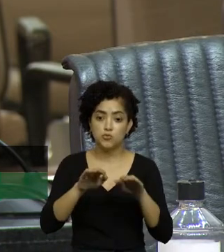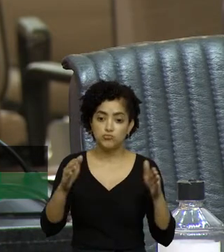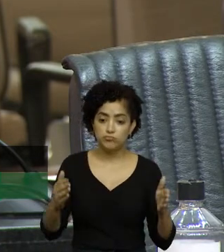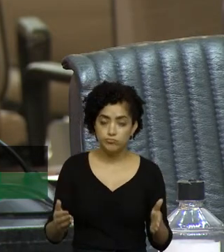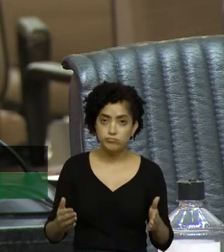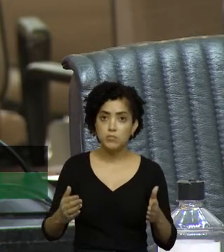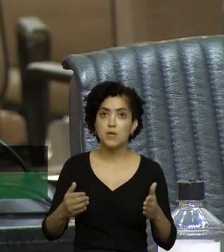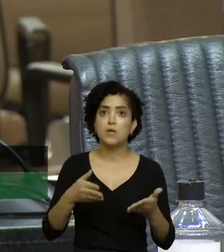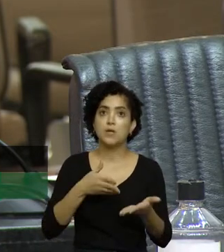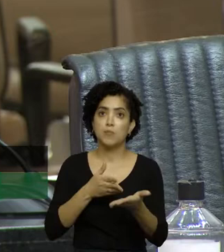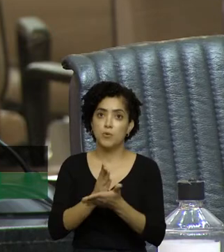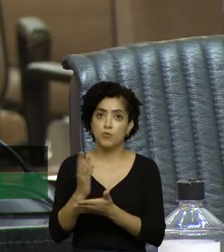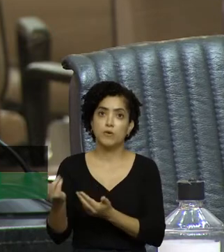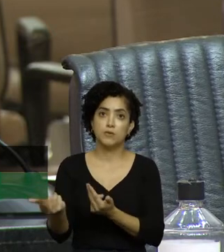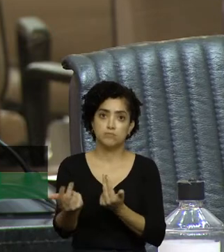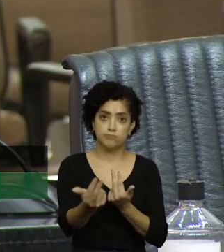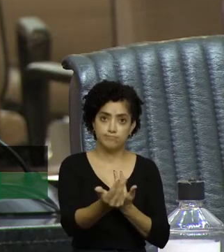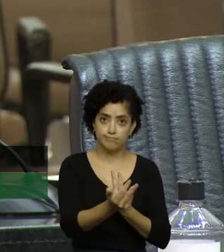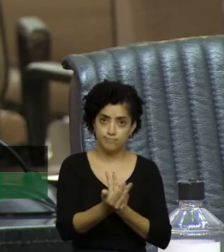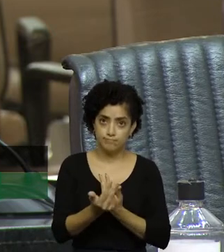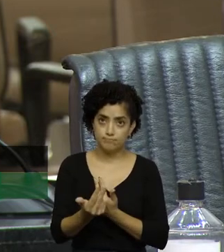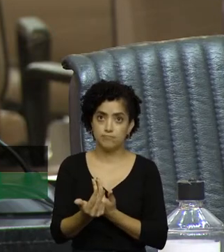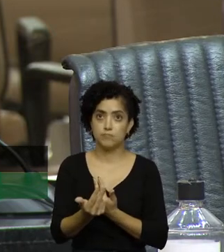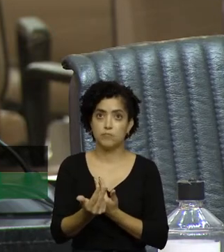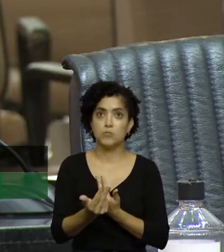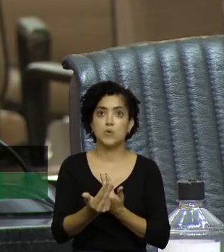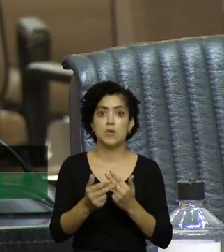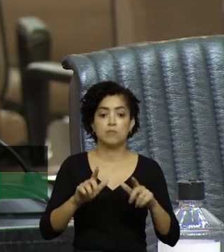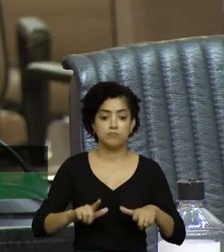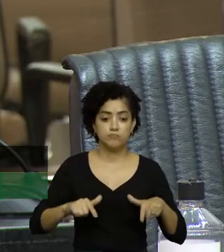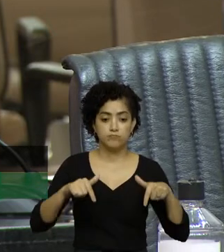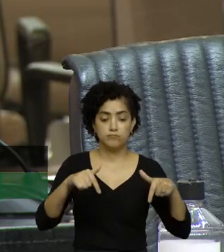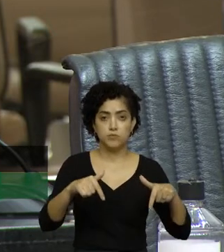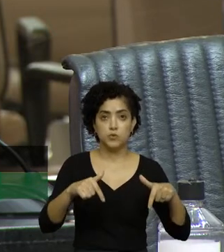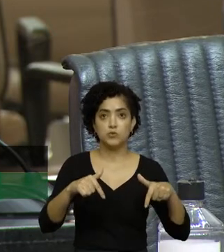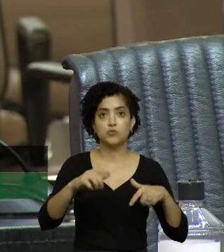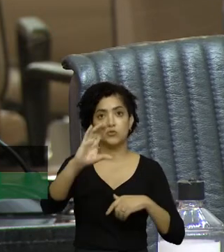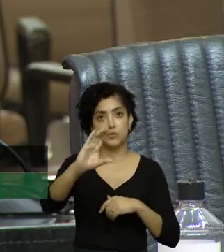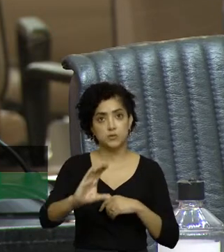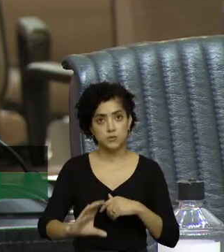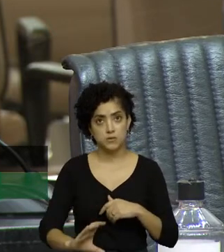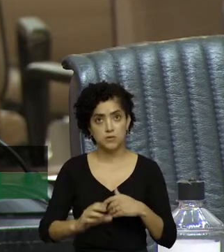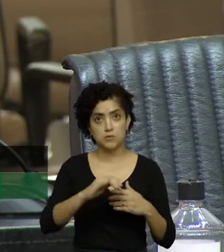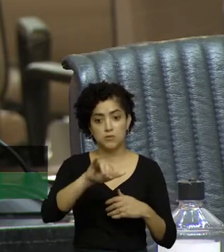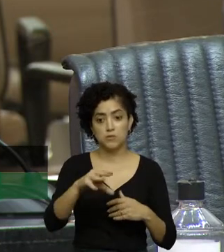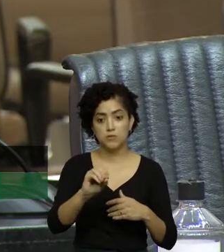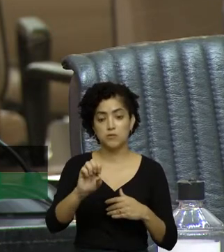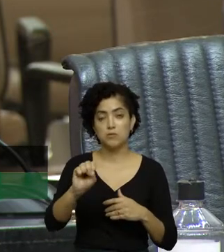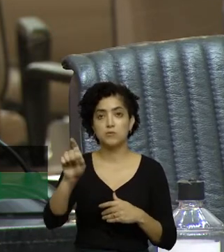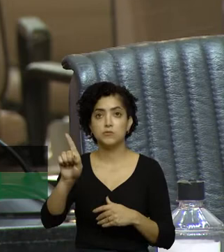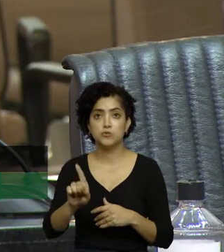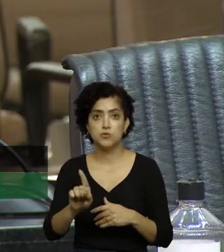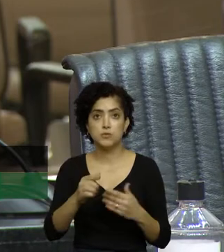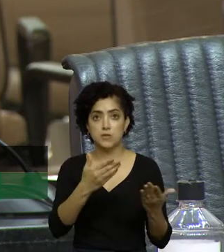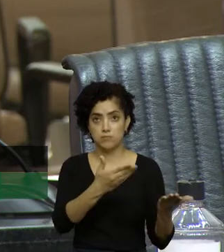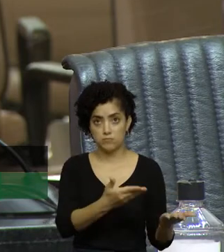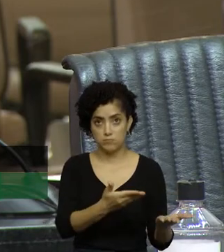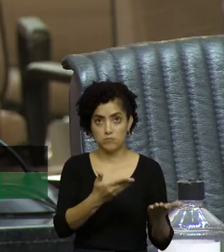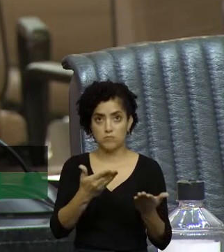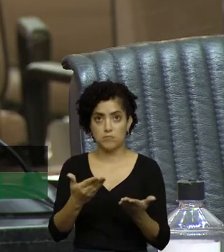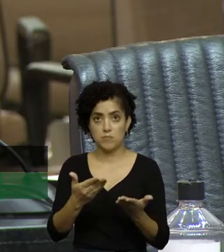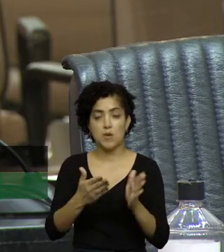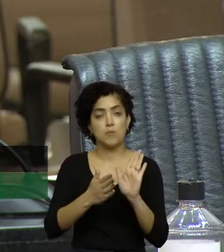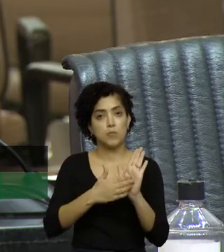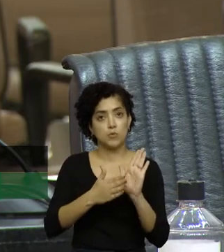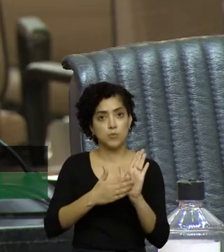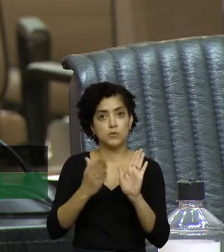unanimidade pelos demais parlamentares para concessão de título de cidadão catarinense ao senhor José Oscar Kurtz, por proposição do senhor